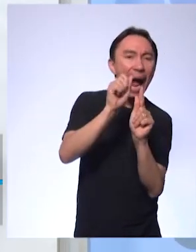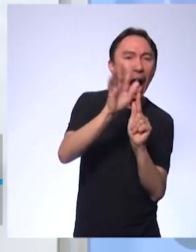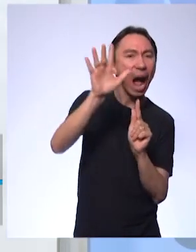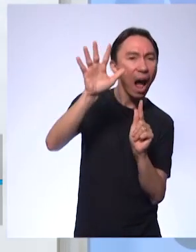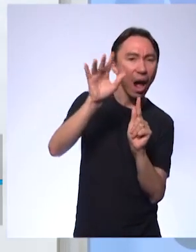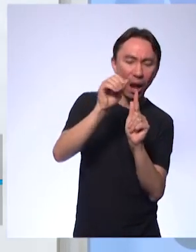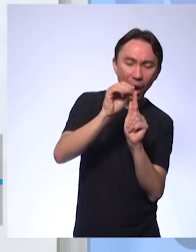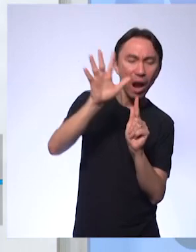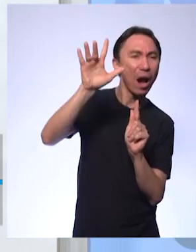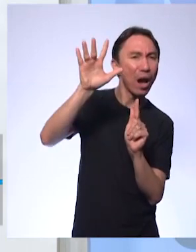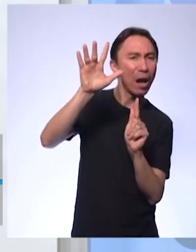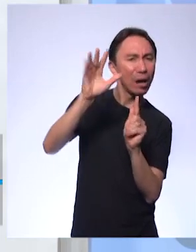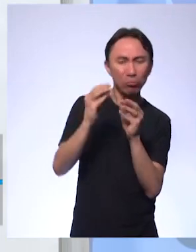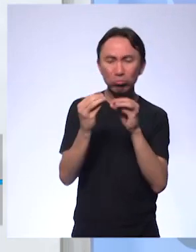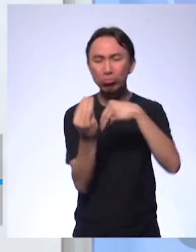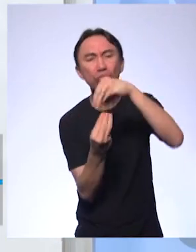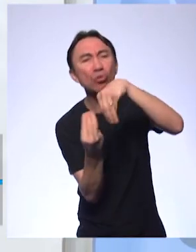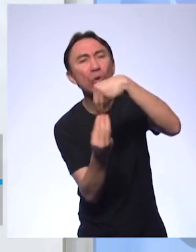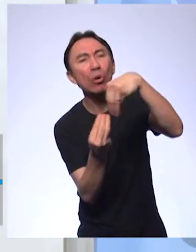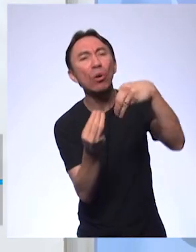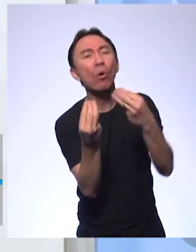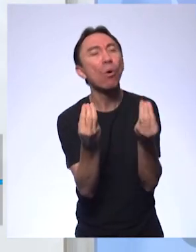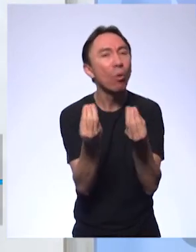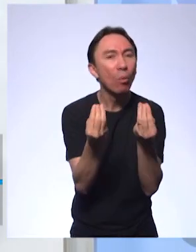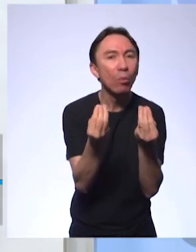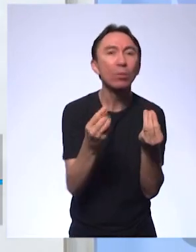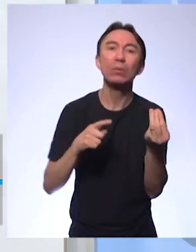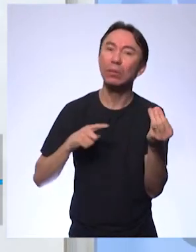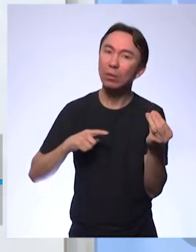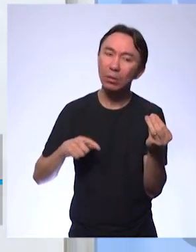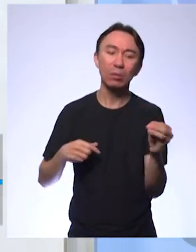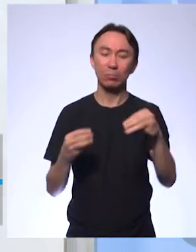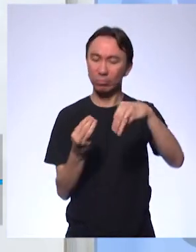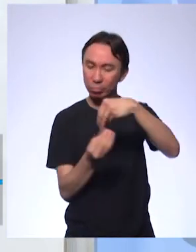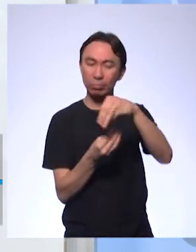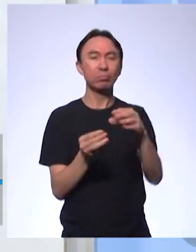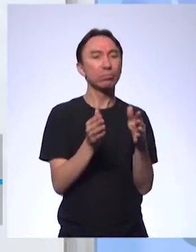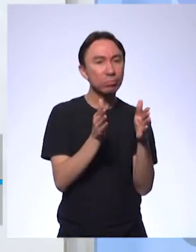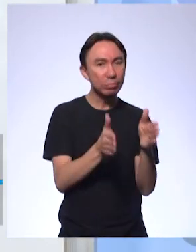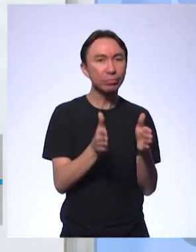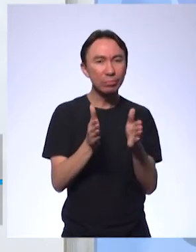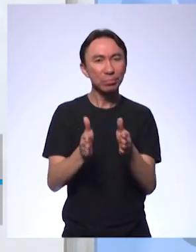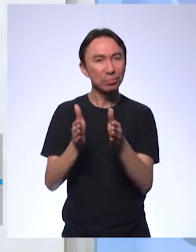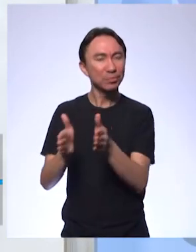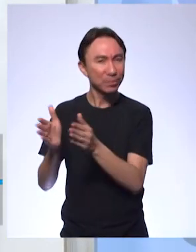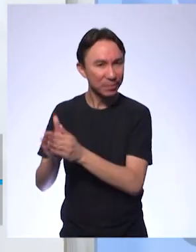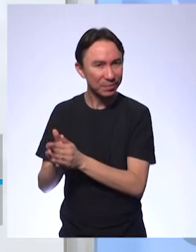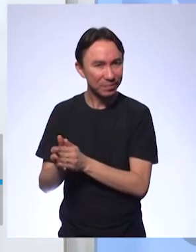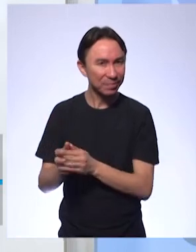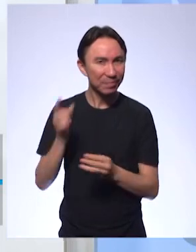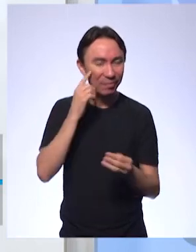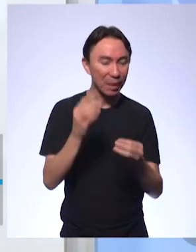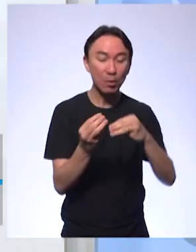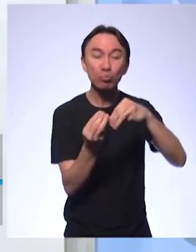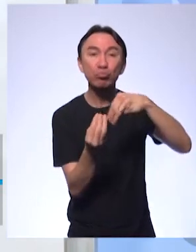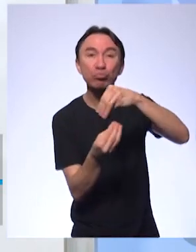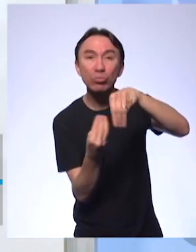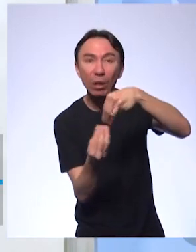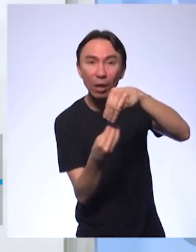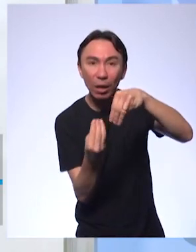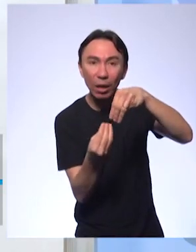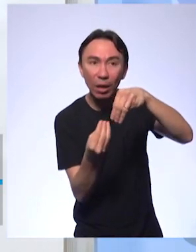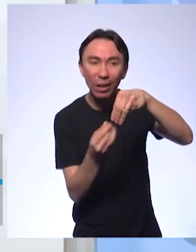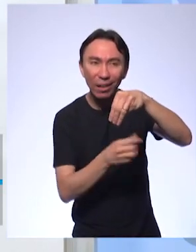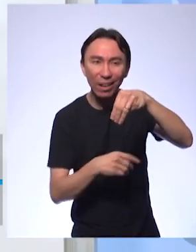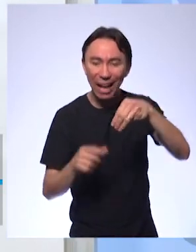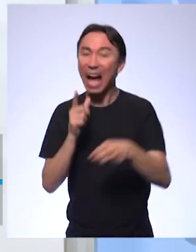ter um processo de mistura. Entendeu? E esse processo de mistura, as pessoas que fazem a água clorada,